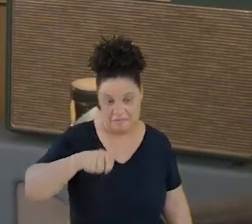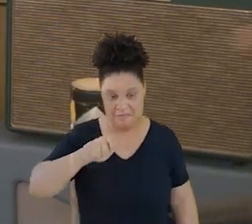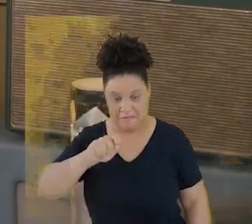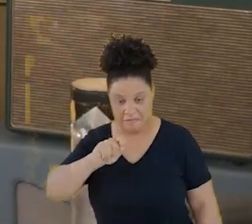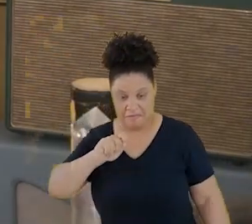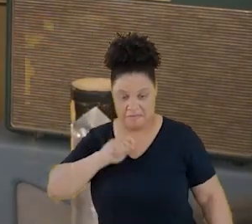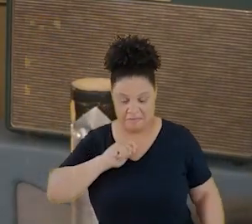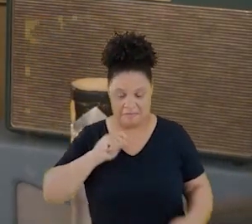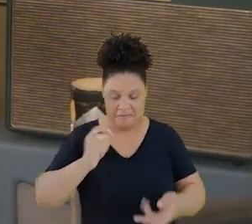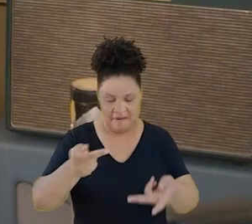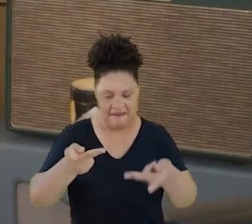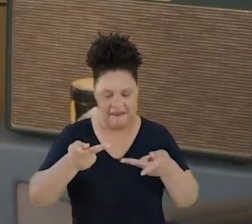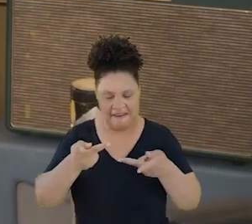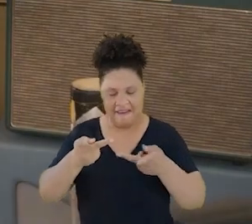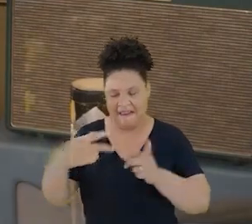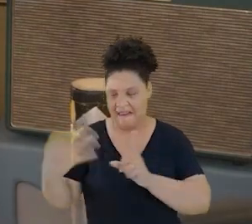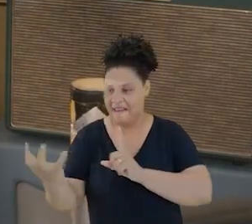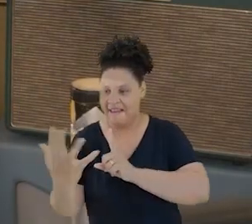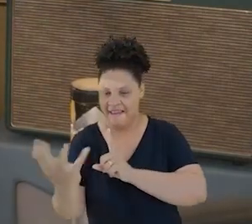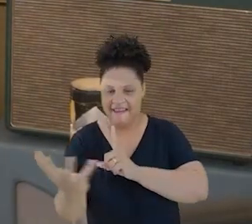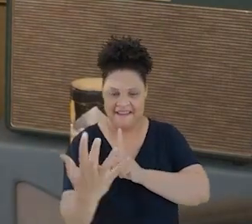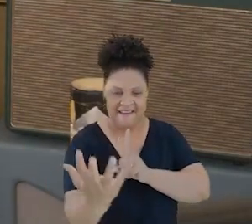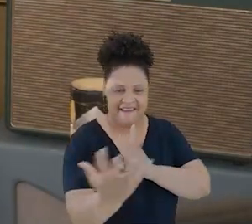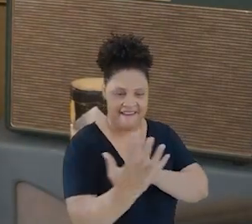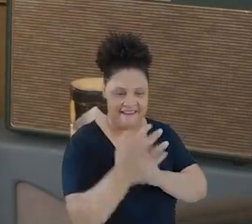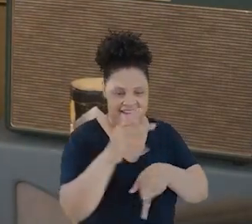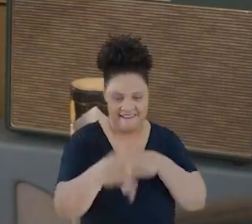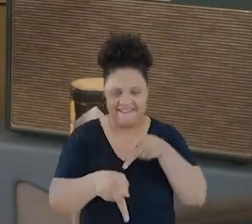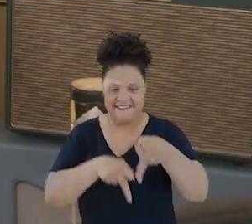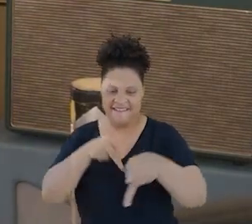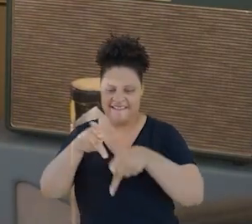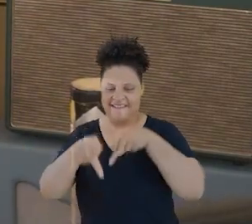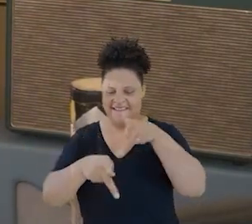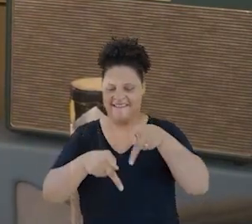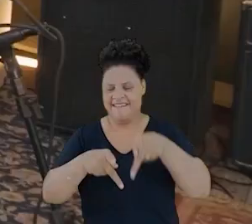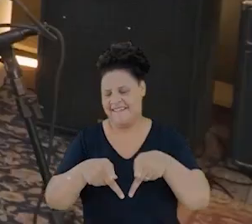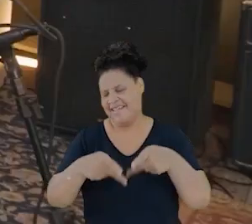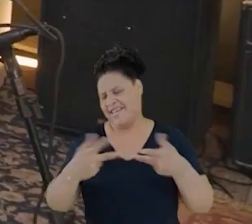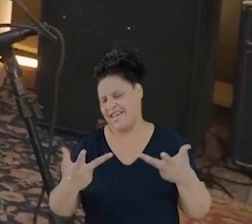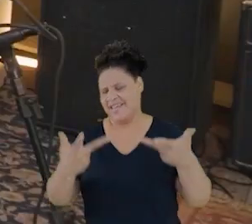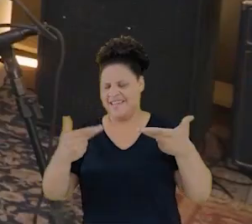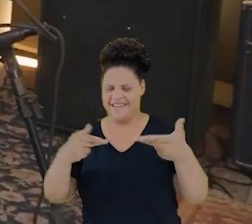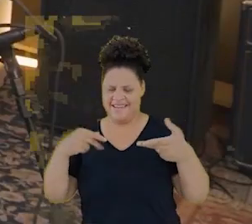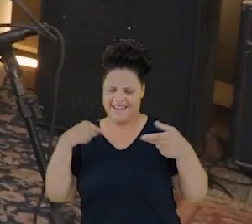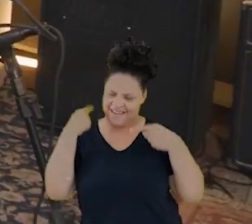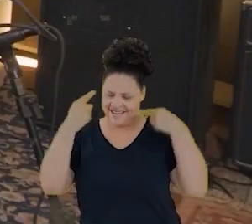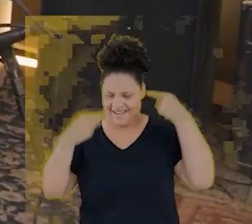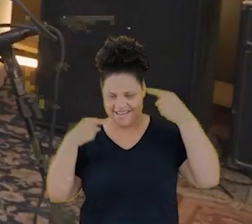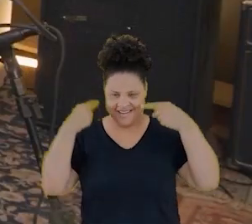Todo verde que me cerca, pra meu povo como vem no endoidecer. Pra